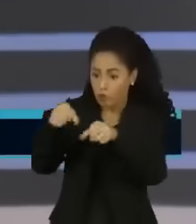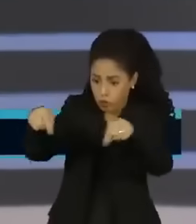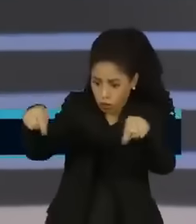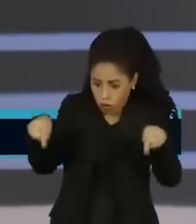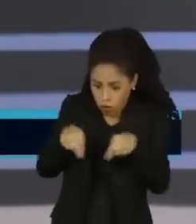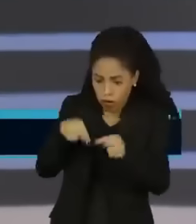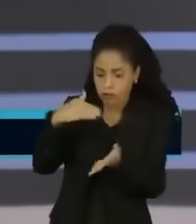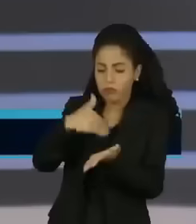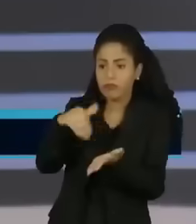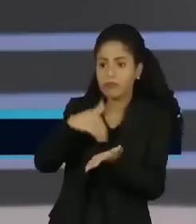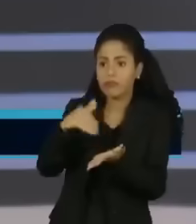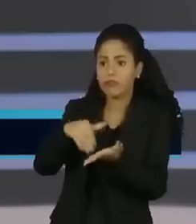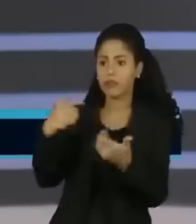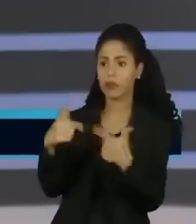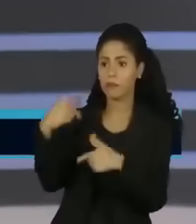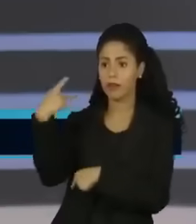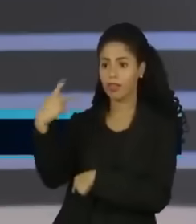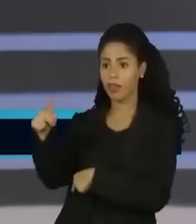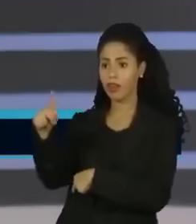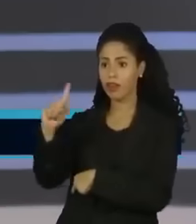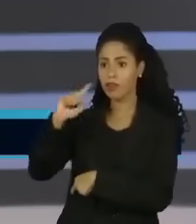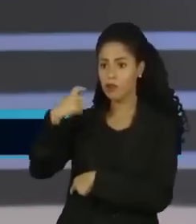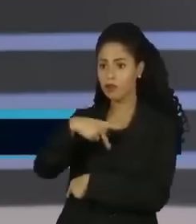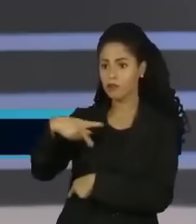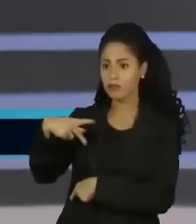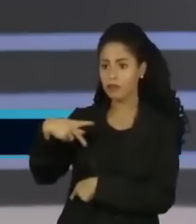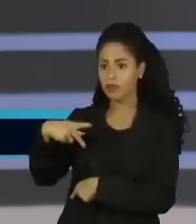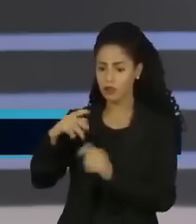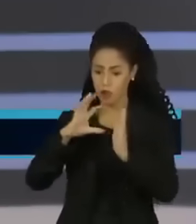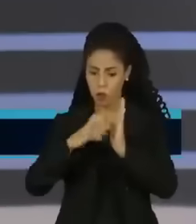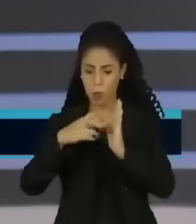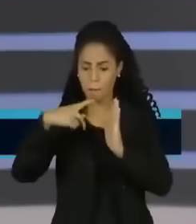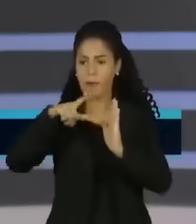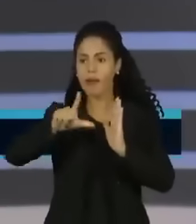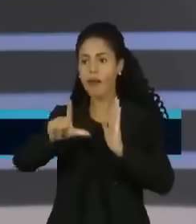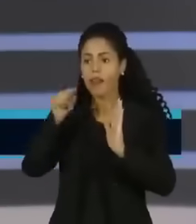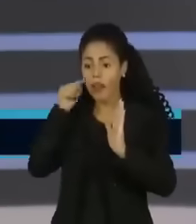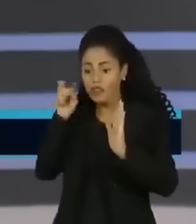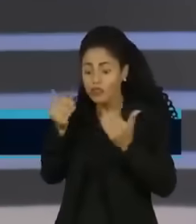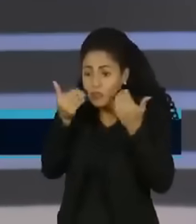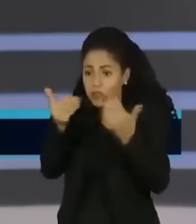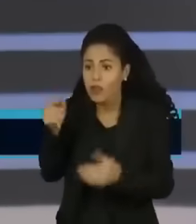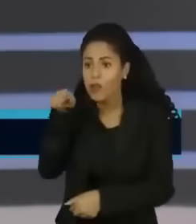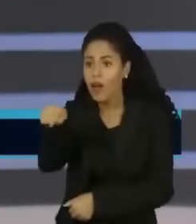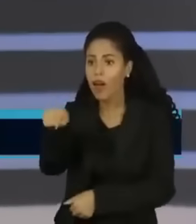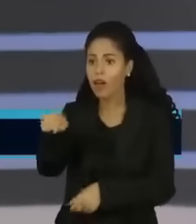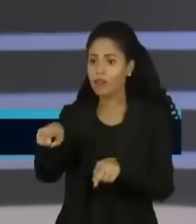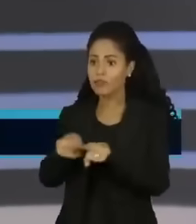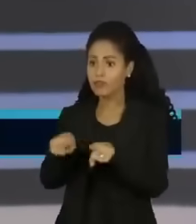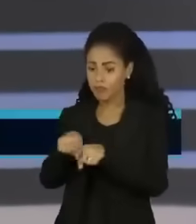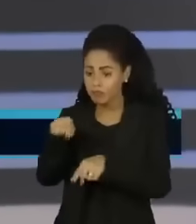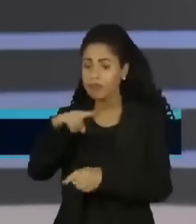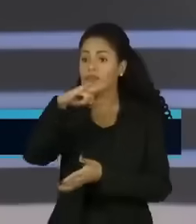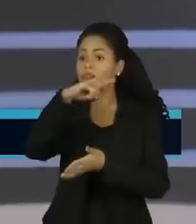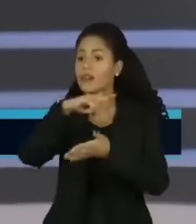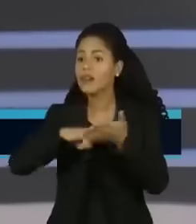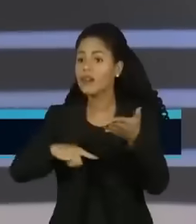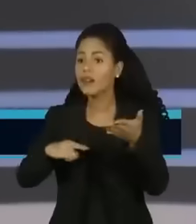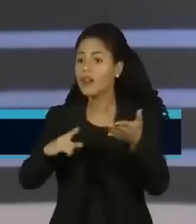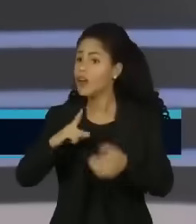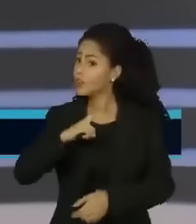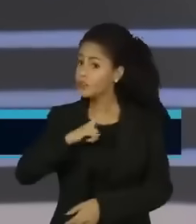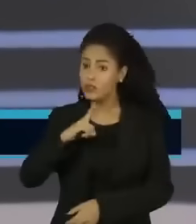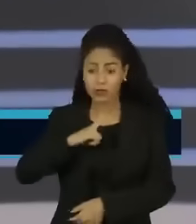escritório de Jair Bolsonaro, dentro do PL, do Partido Liberal, na qual ele é afiliado, foi encontrado um documento, um